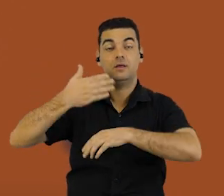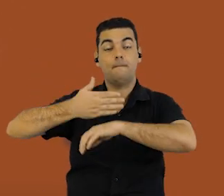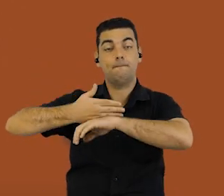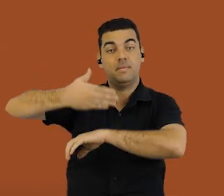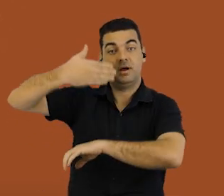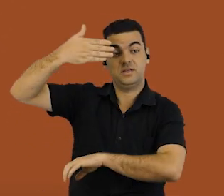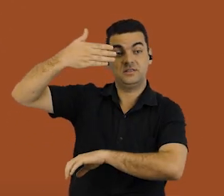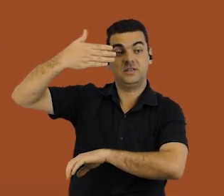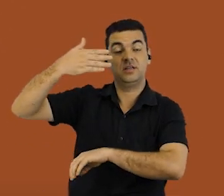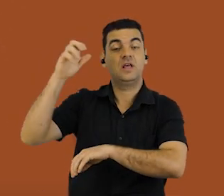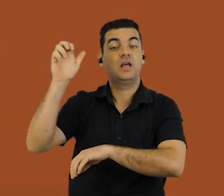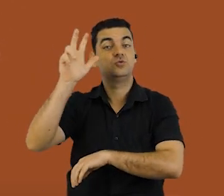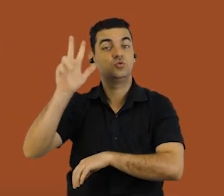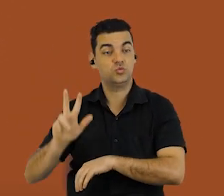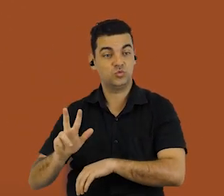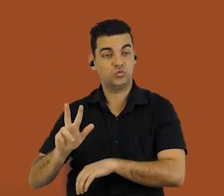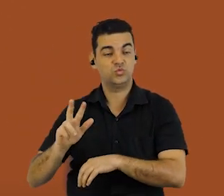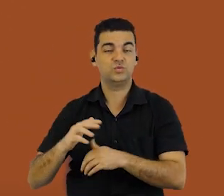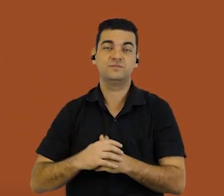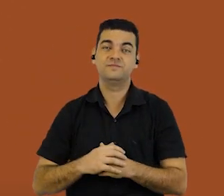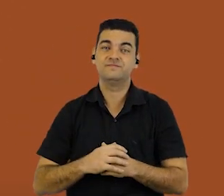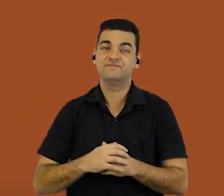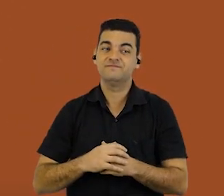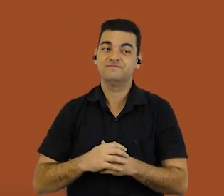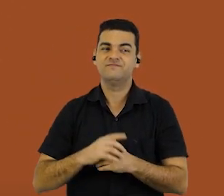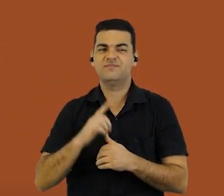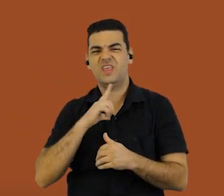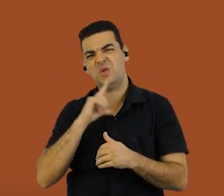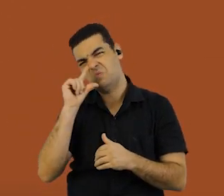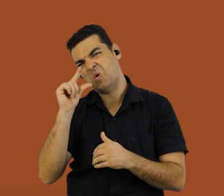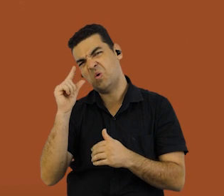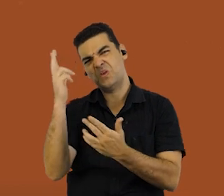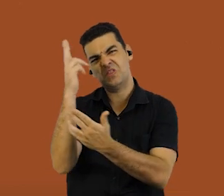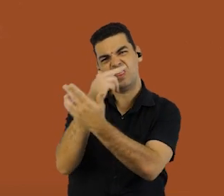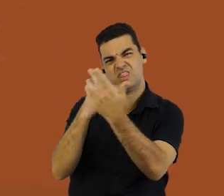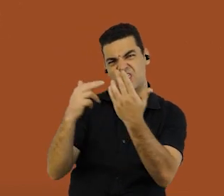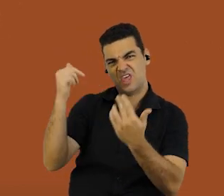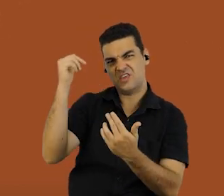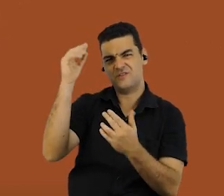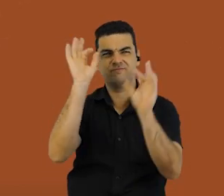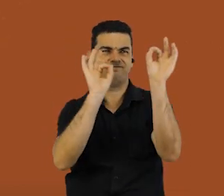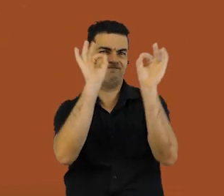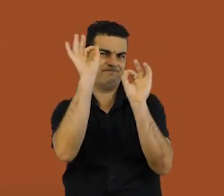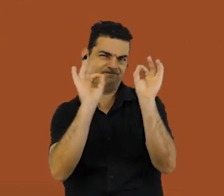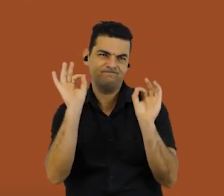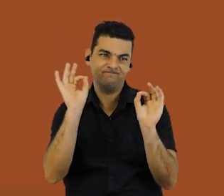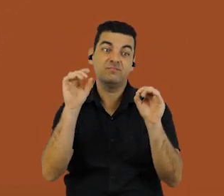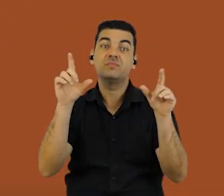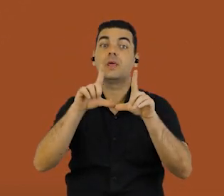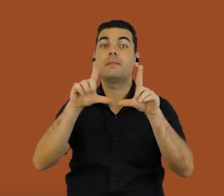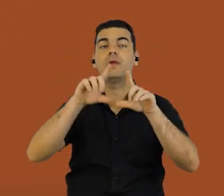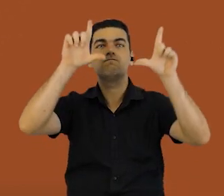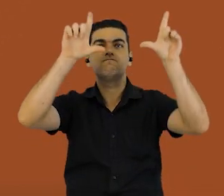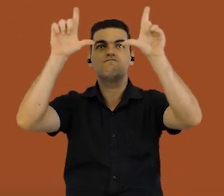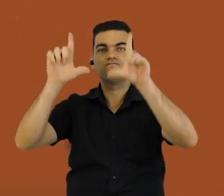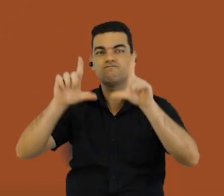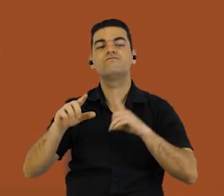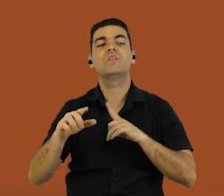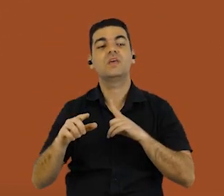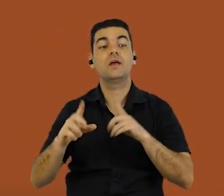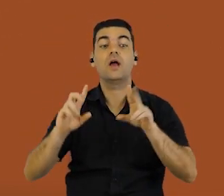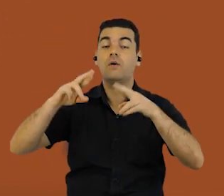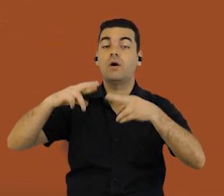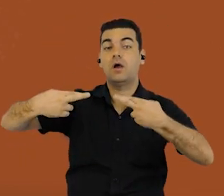uma parede azul esverdeada, que tem alguns detalhes de decoração, um quadro, tem